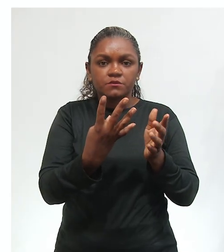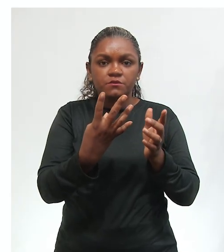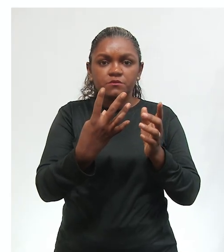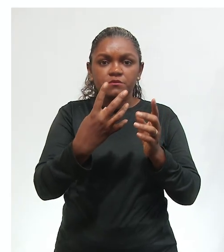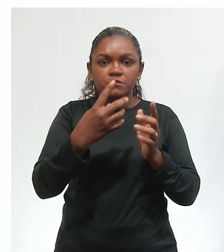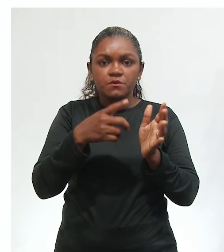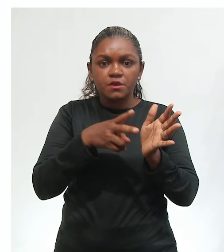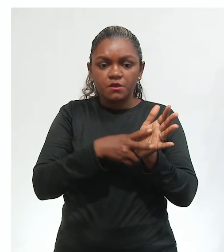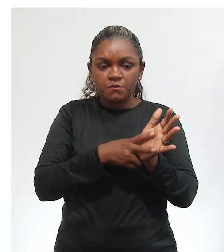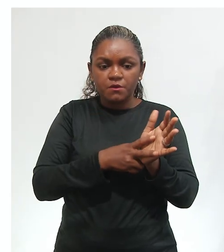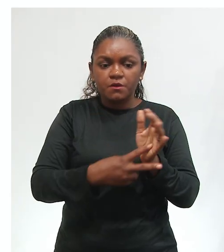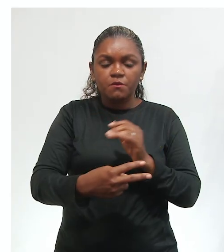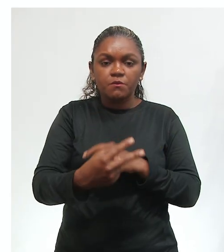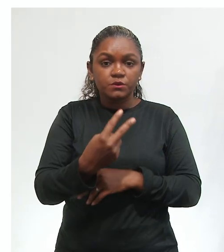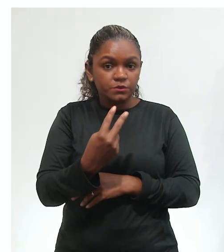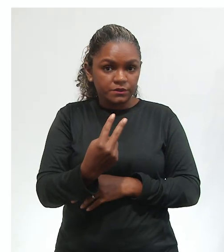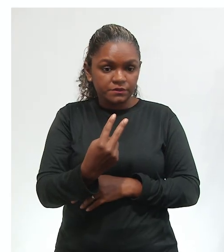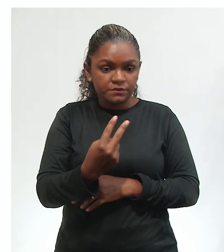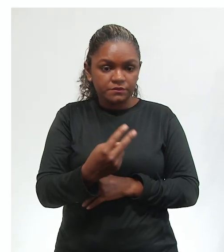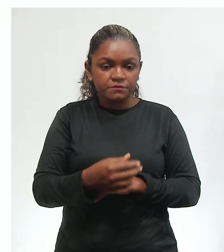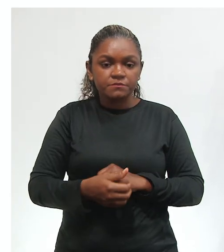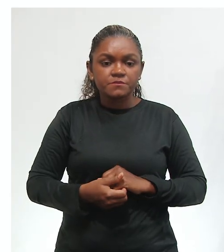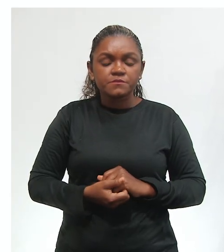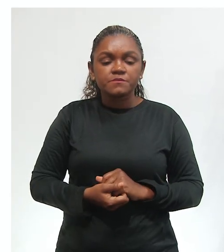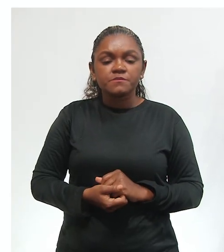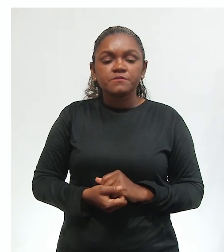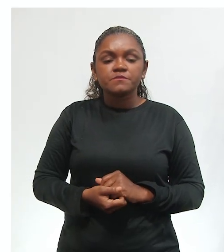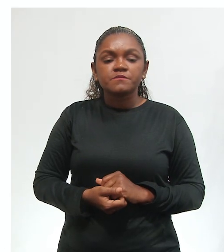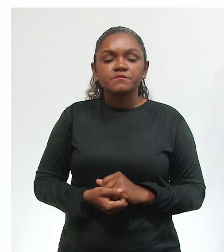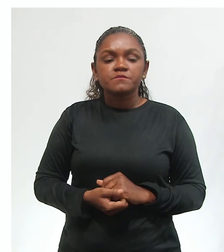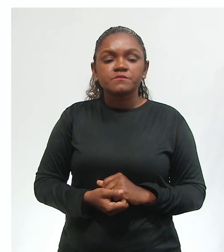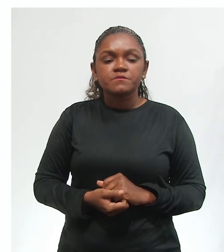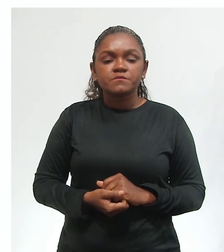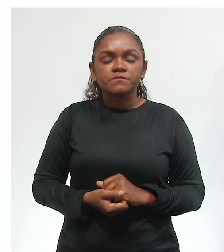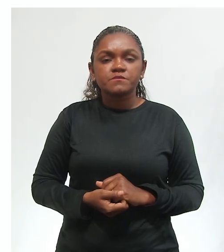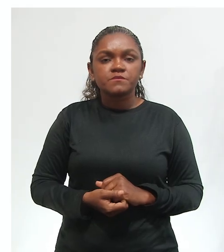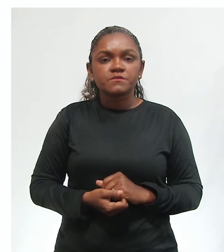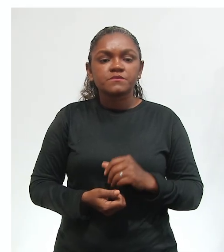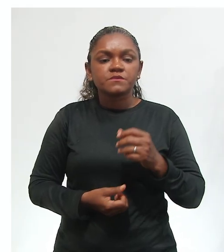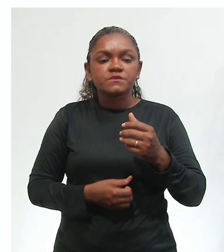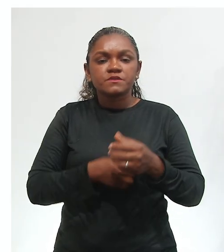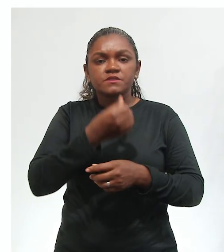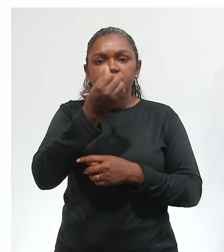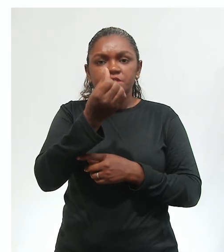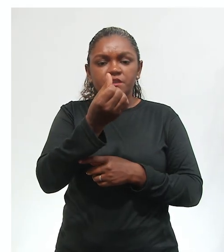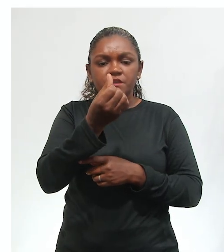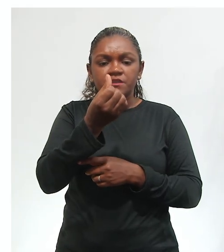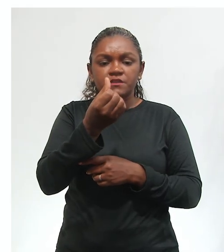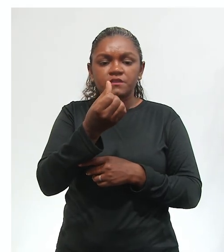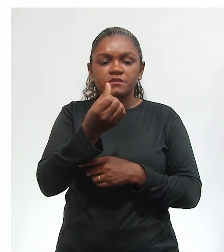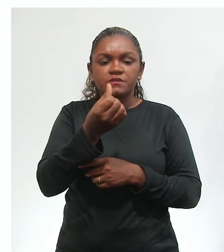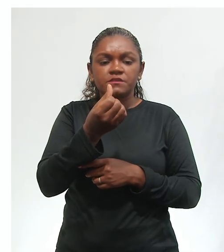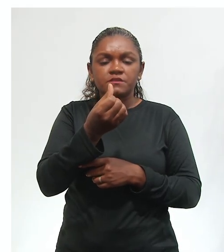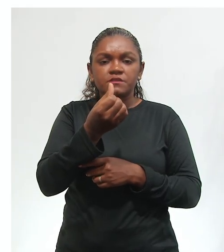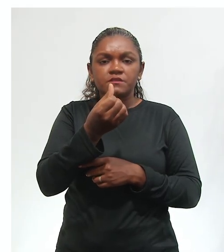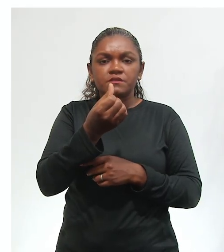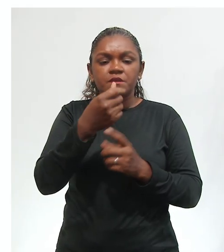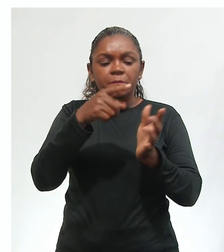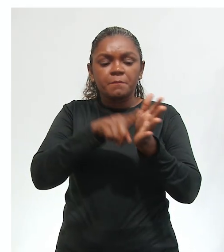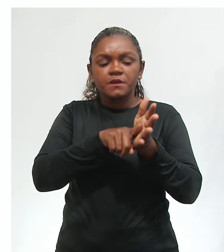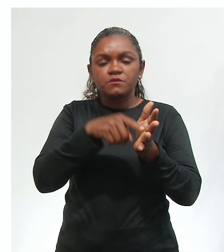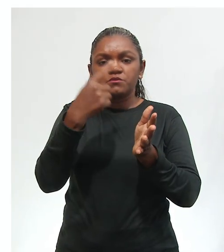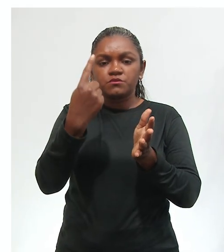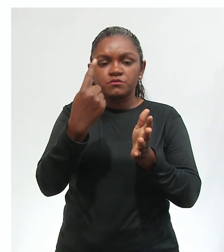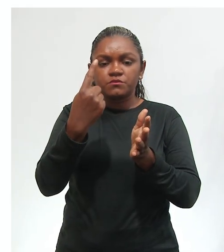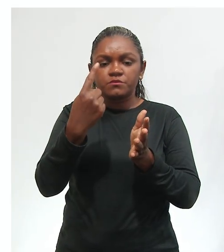2? Agora eu vou tirar um número de cima e tirar um número de baixo. 6 menos 1, 5.